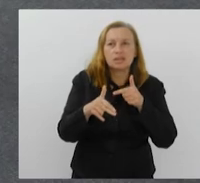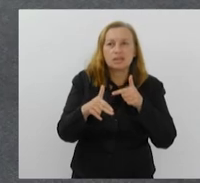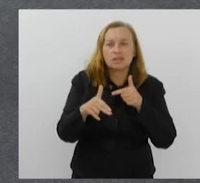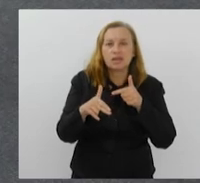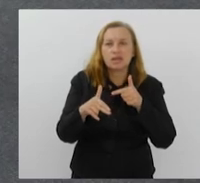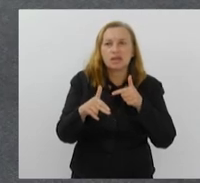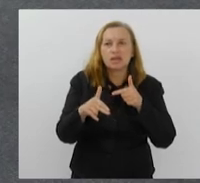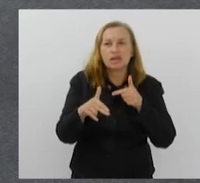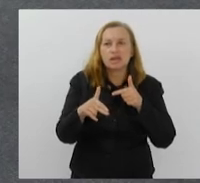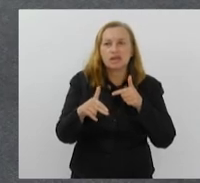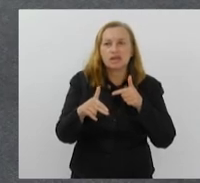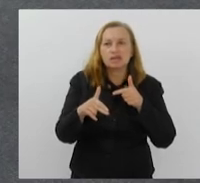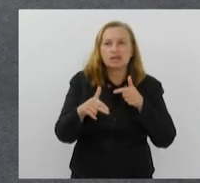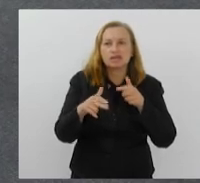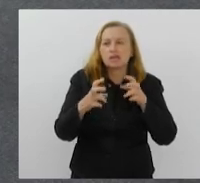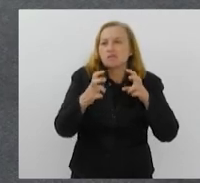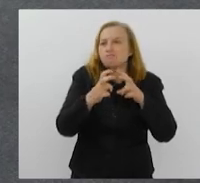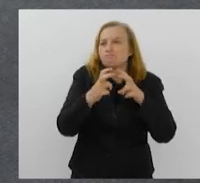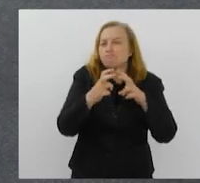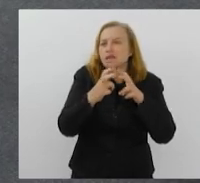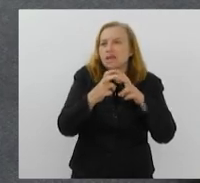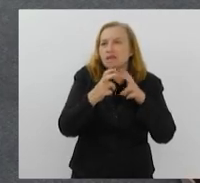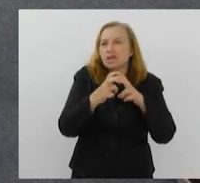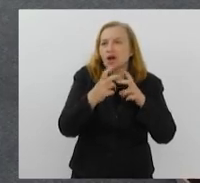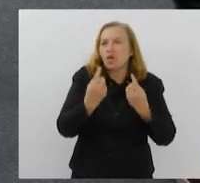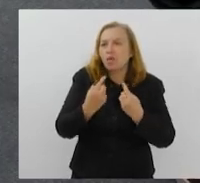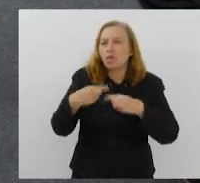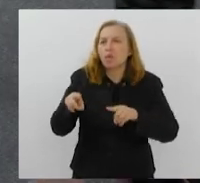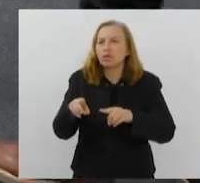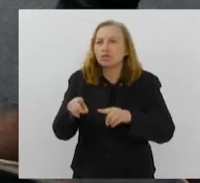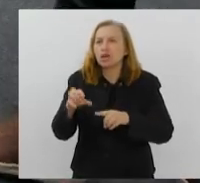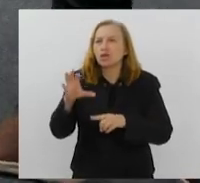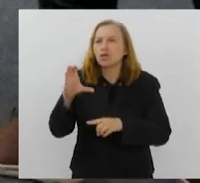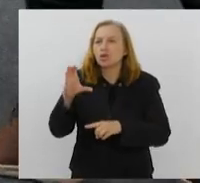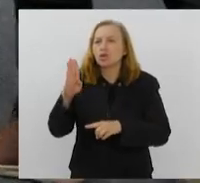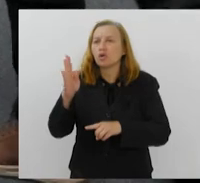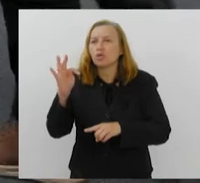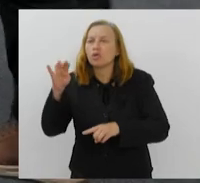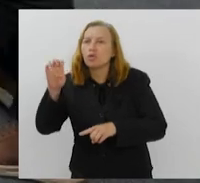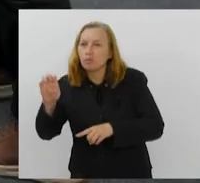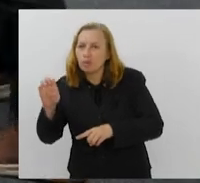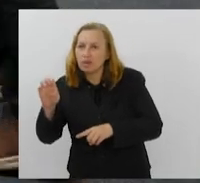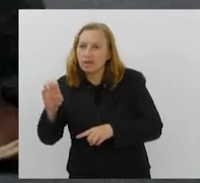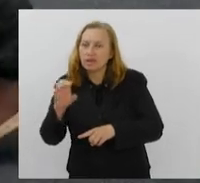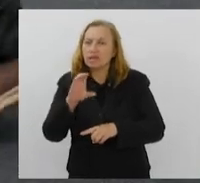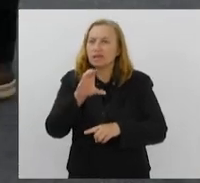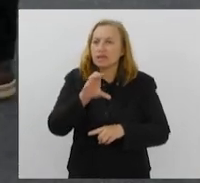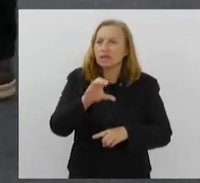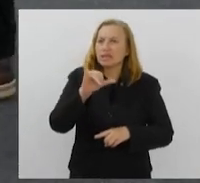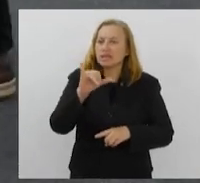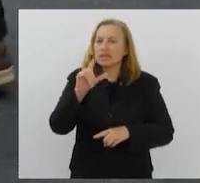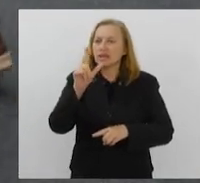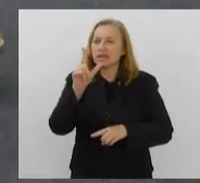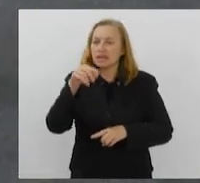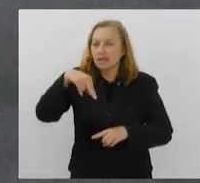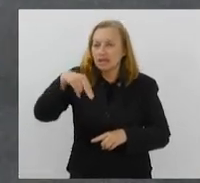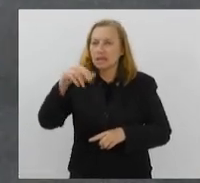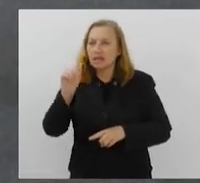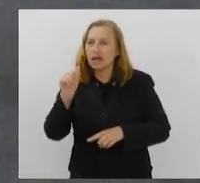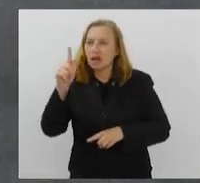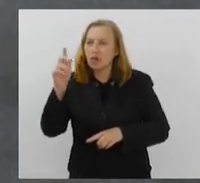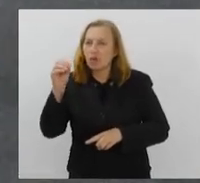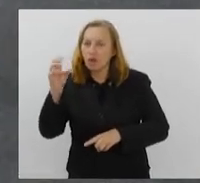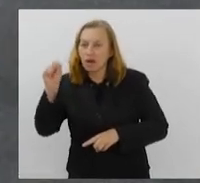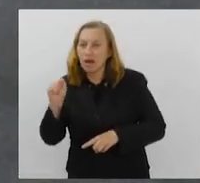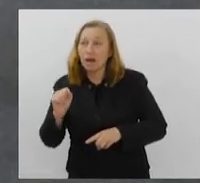ataques antissemitas contra clubes, sinagogas, etc. Agora, ele comete um